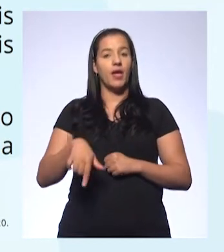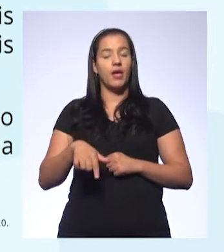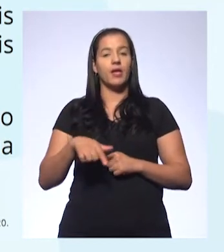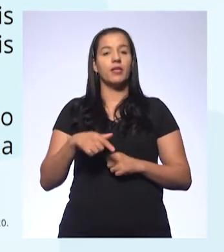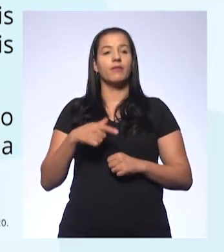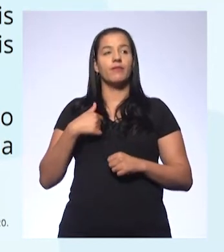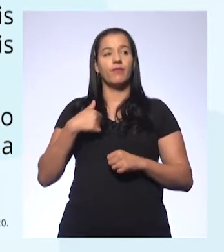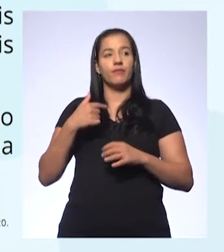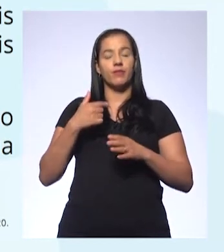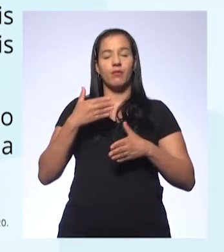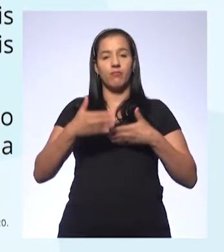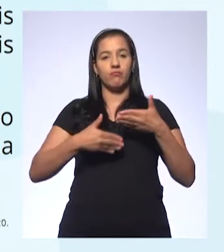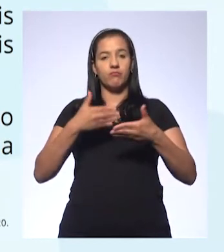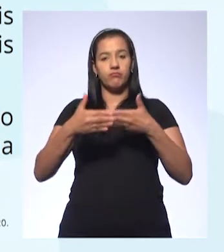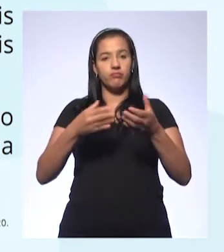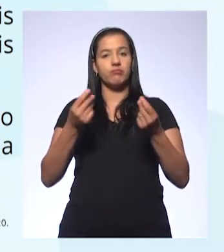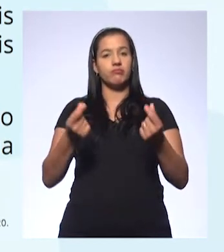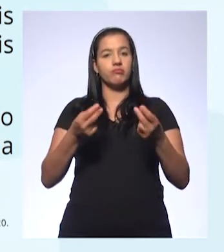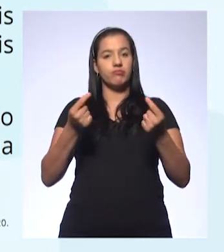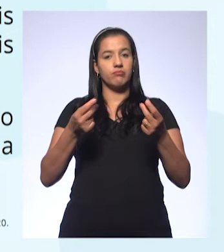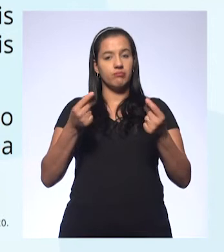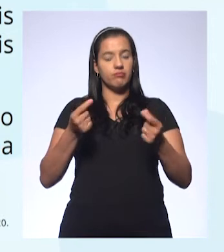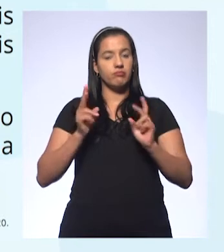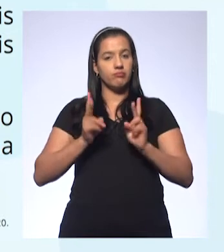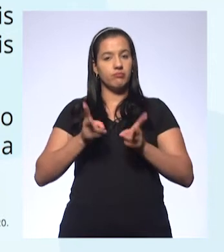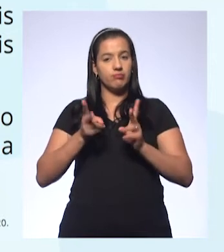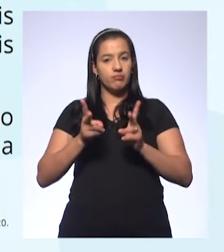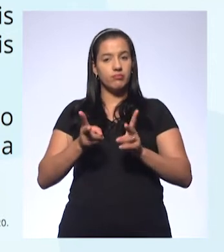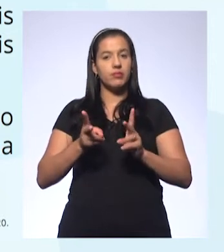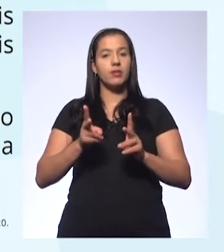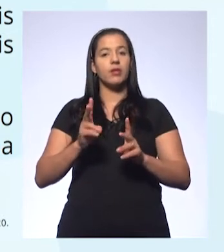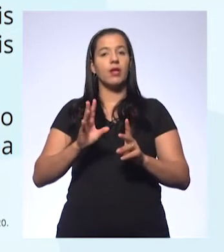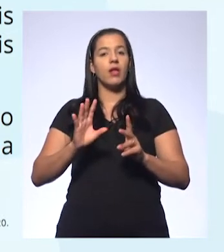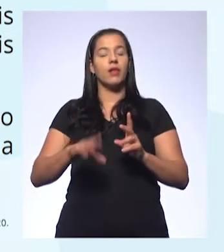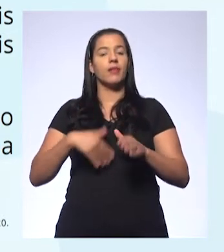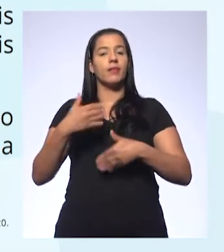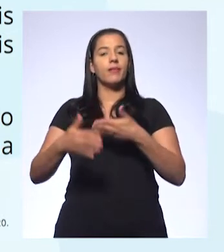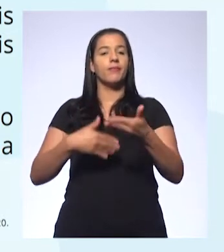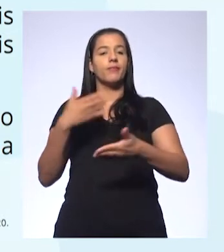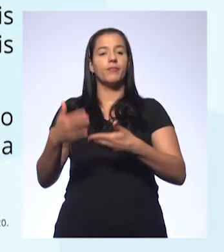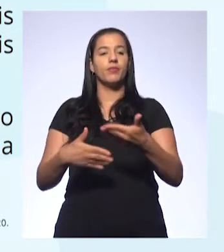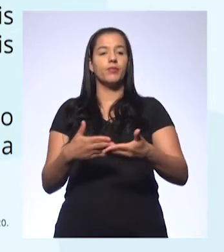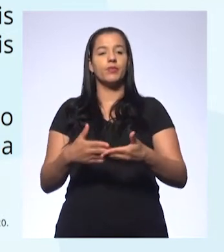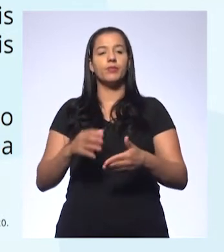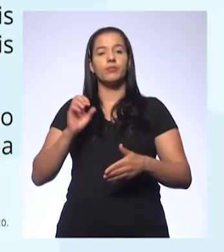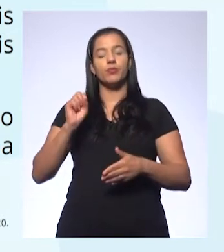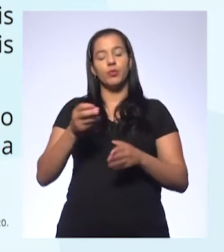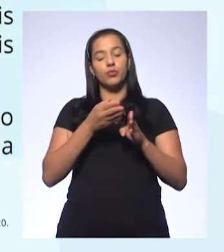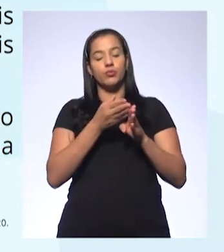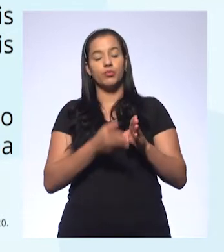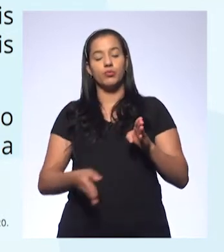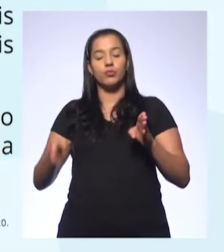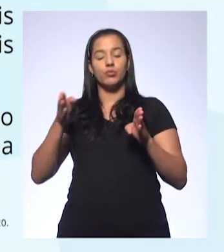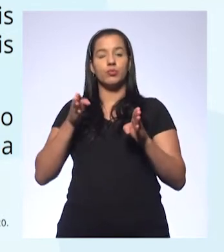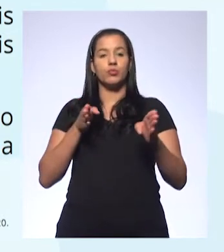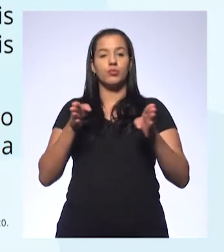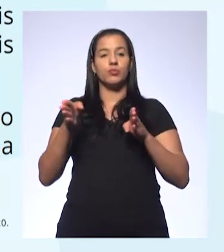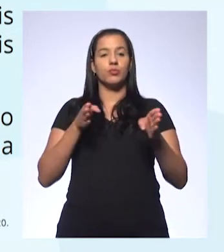aí primeiro, né, por bastante tempo, tá bom? Dizem que pode durar aí